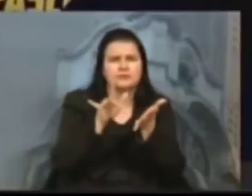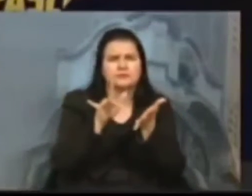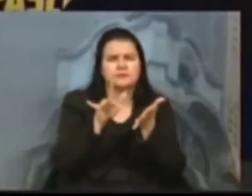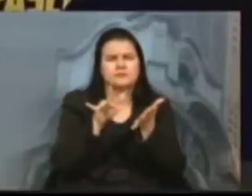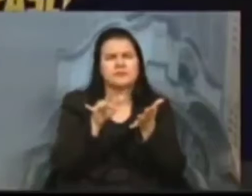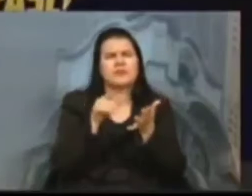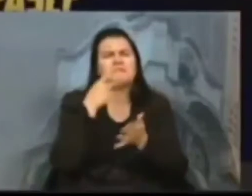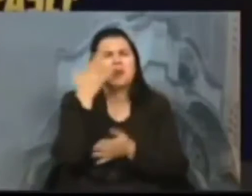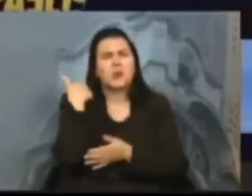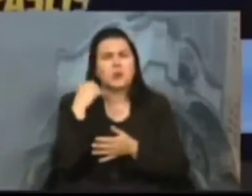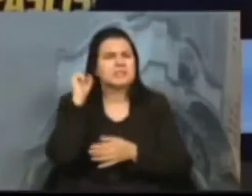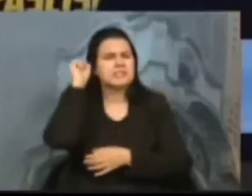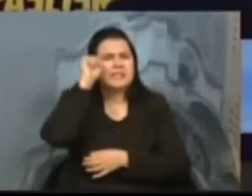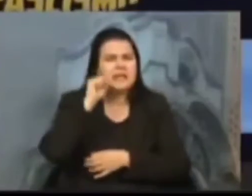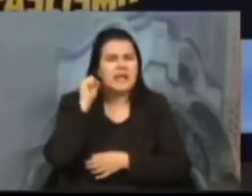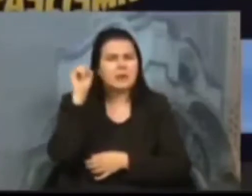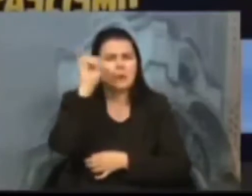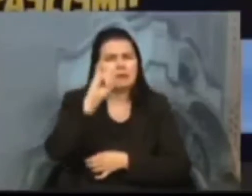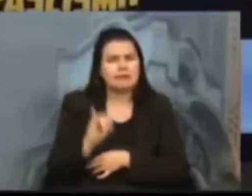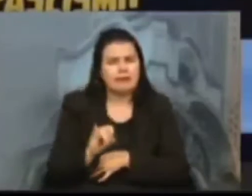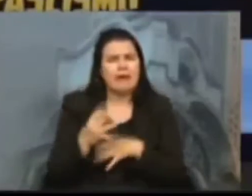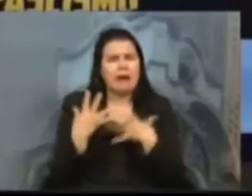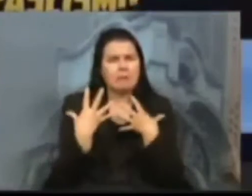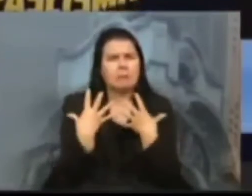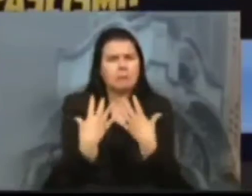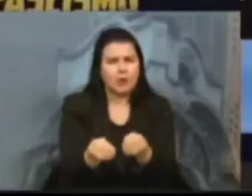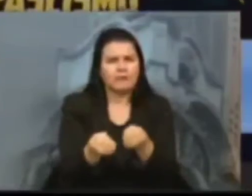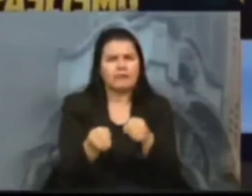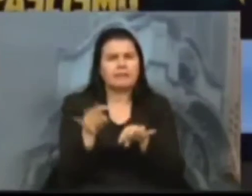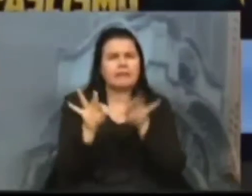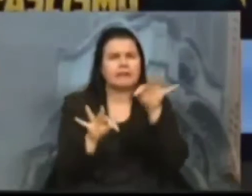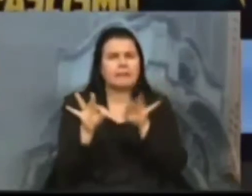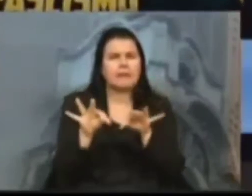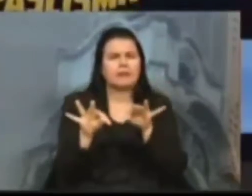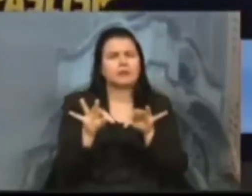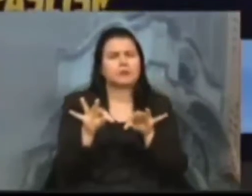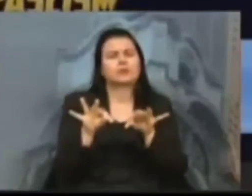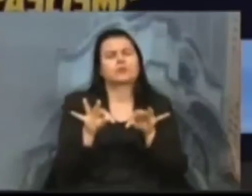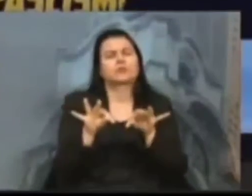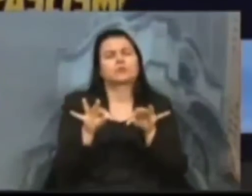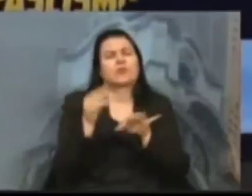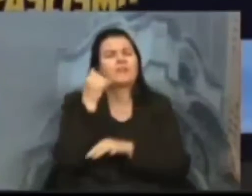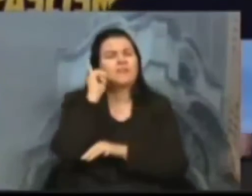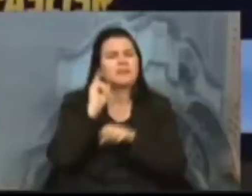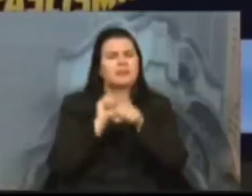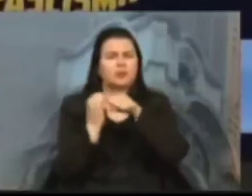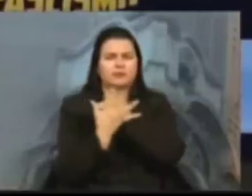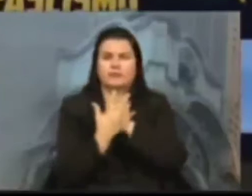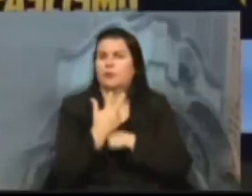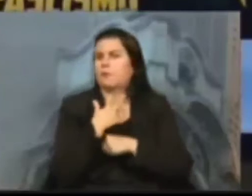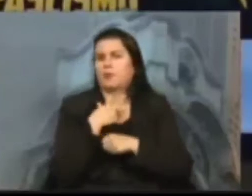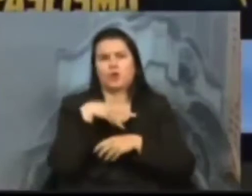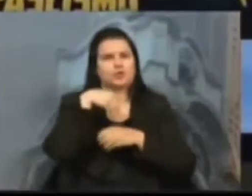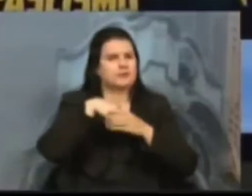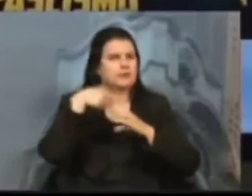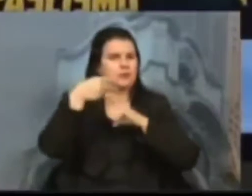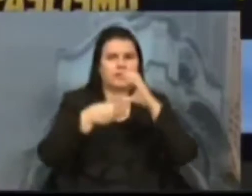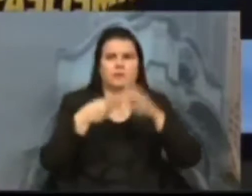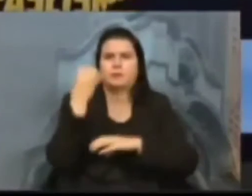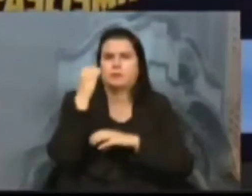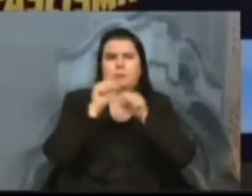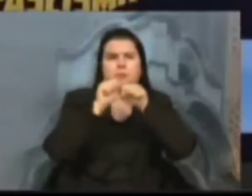Senado da Itália aprovou o tratamento contra a Covid. Então, a gente não pode sair propagando isso dentro de uma Câmara de Vereadores de Porto